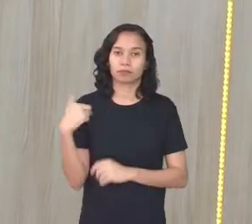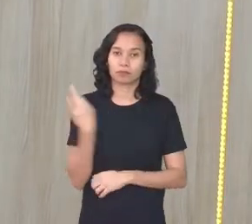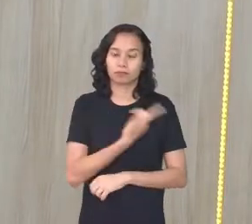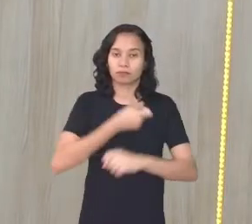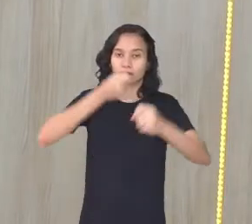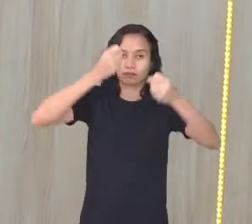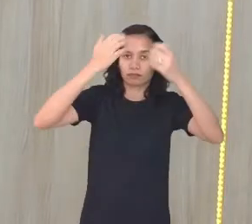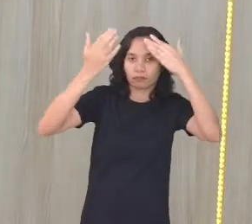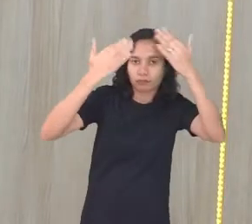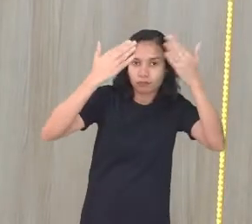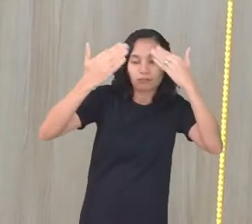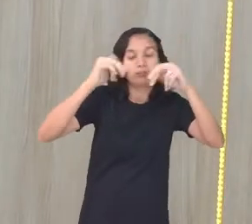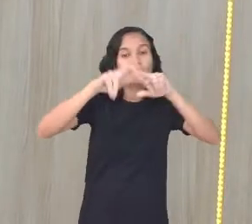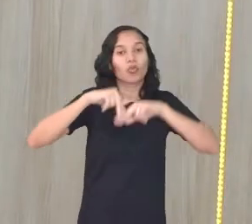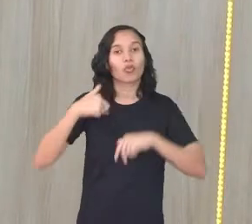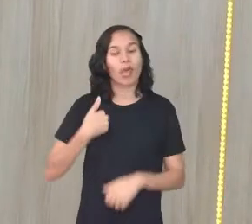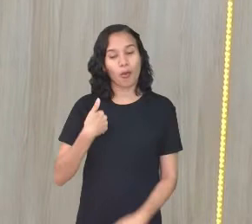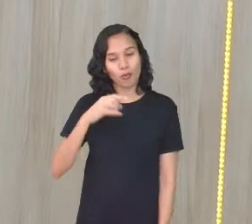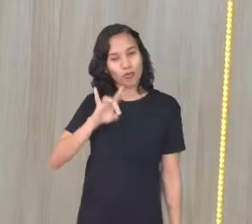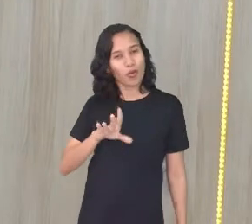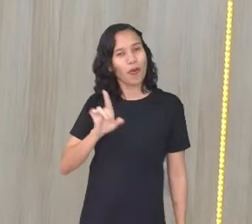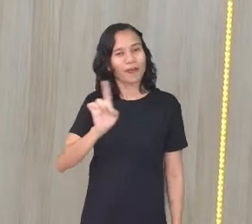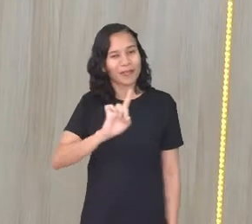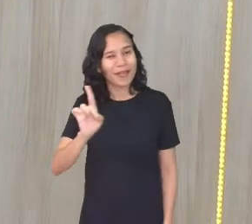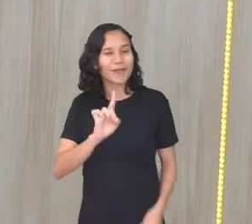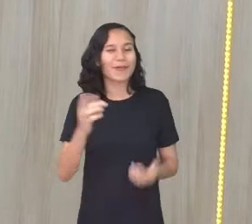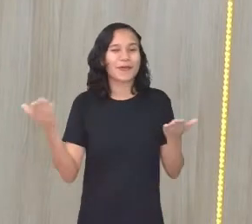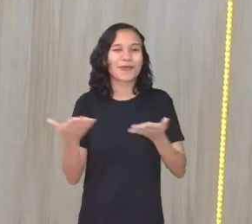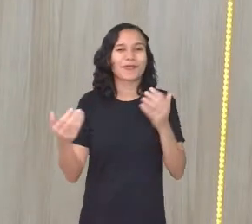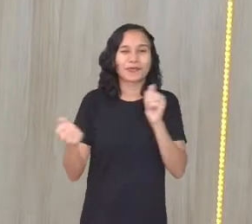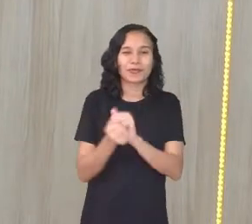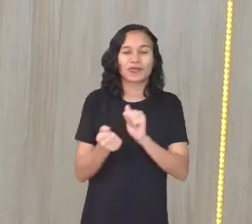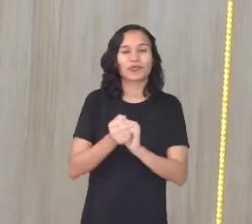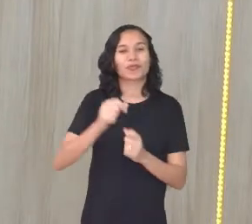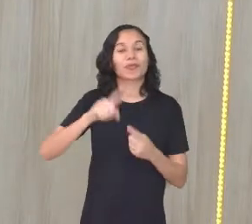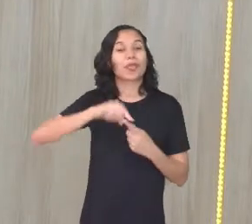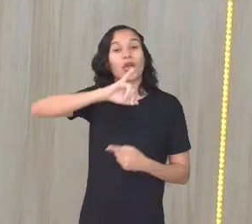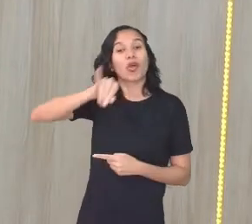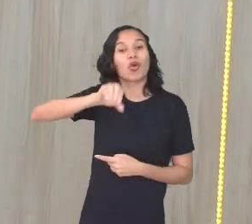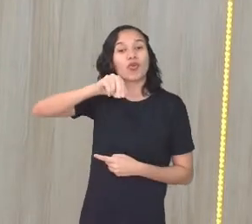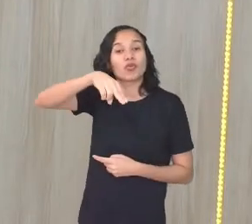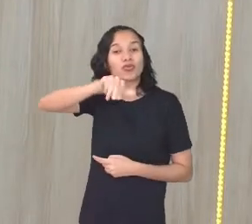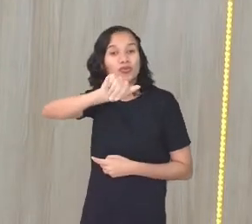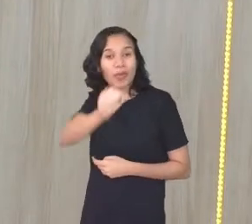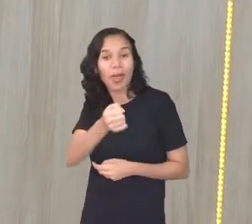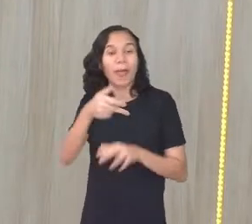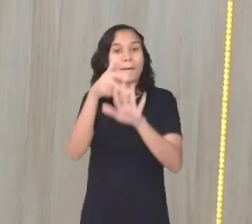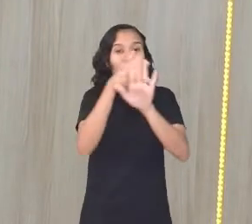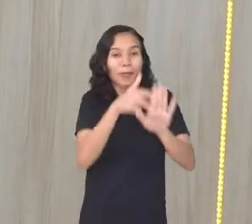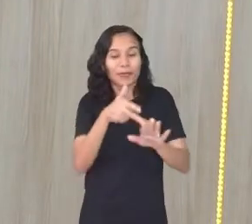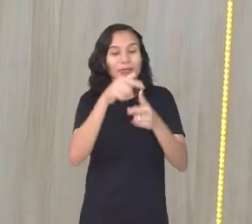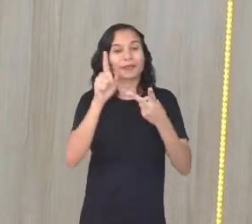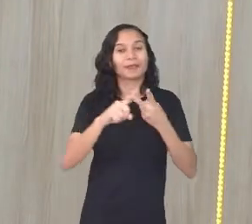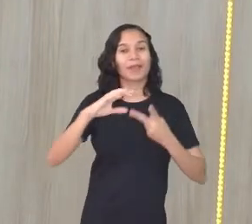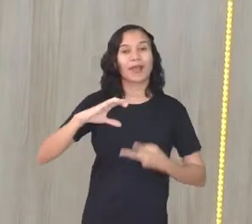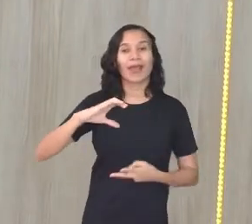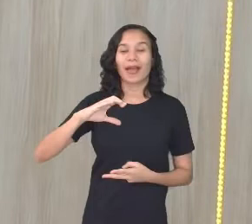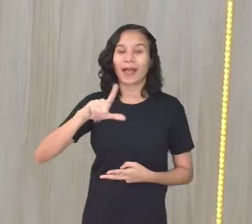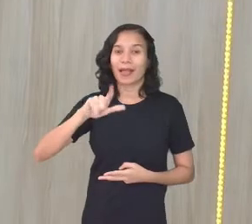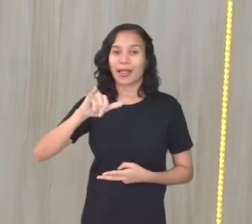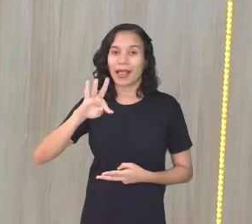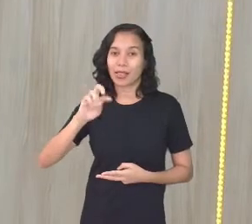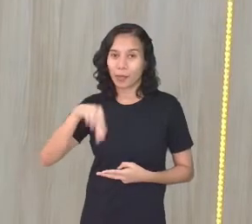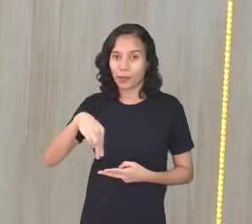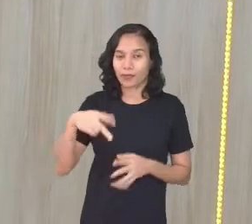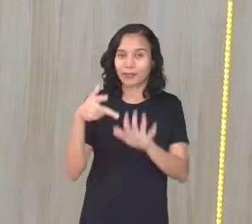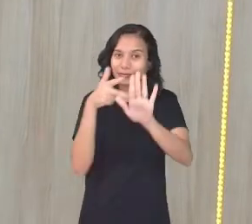discussões. Então, não estou sozinha, estou com o Jonas, nosso produtor, estou com o Cleiton e estou com ele,